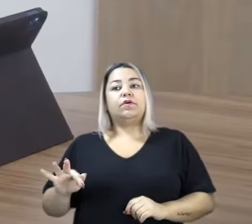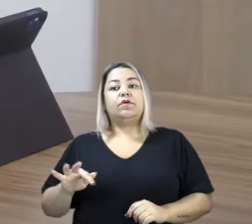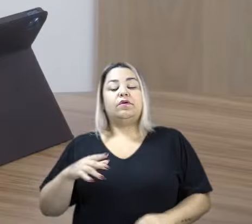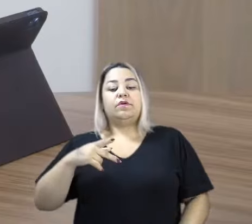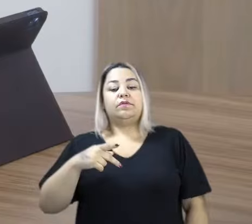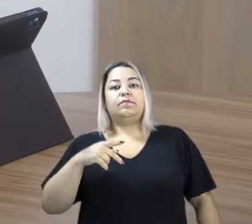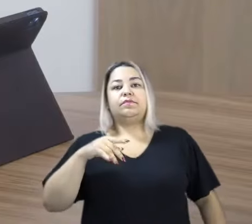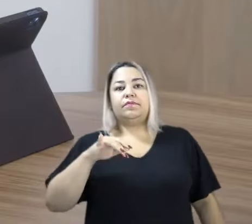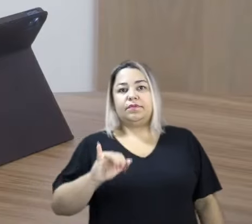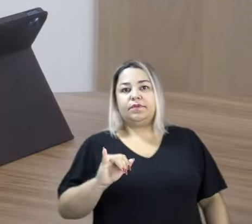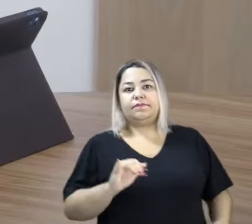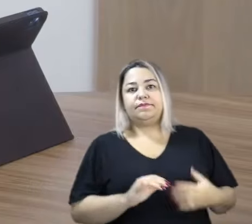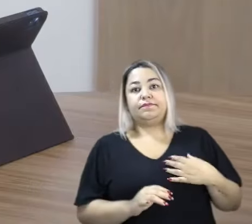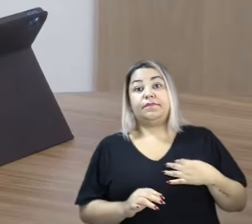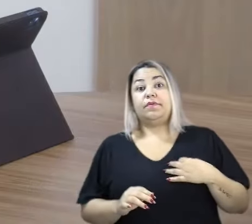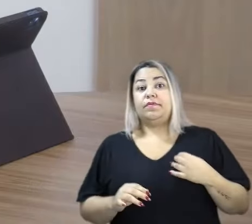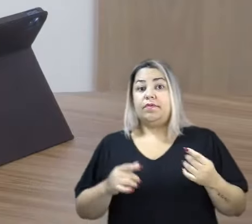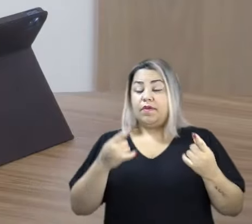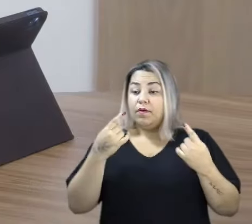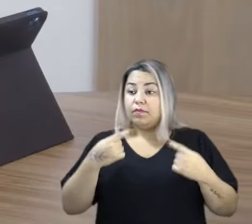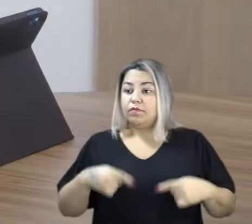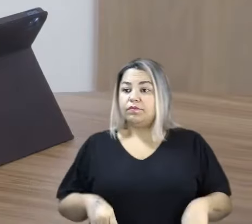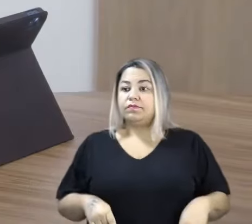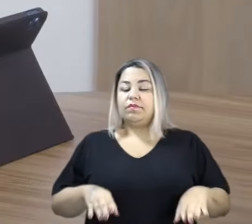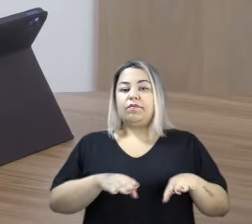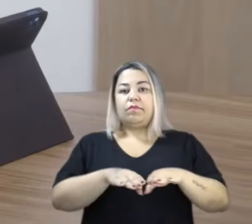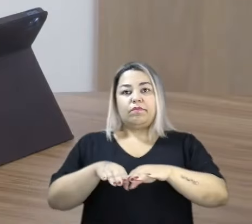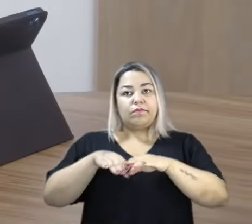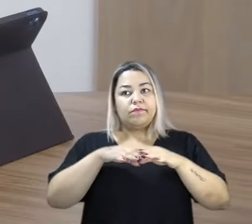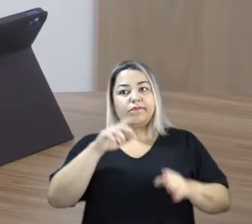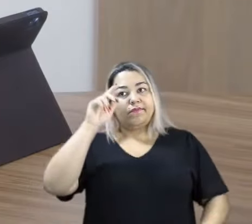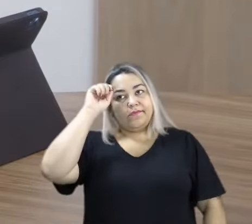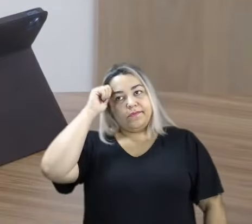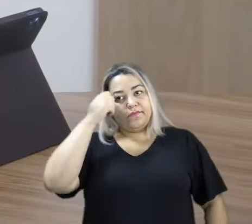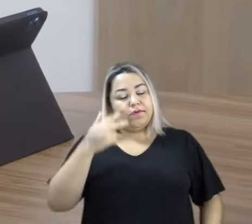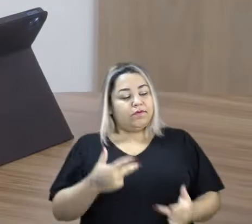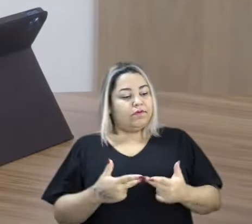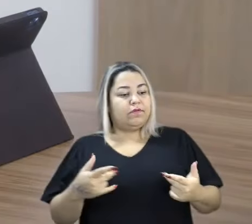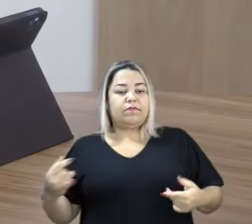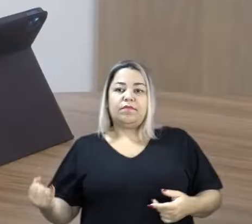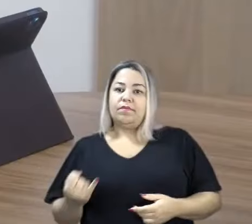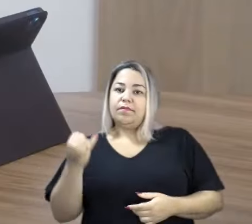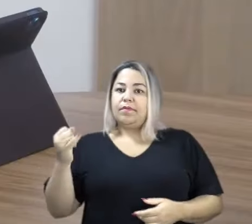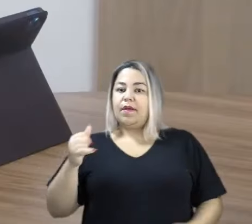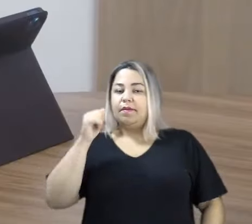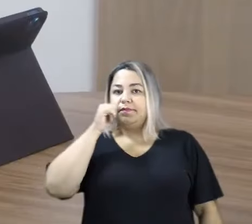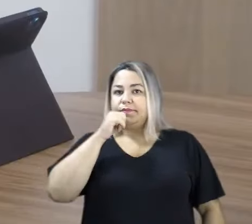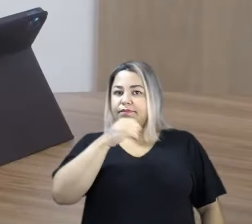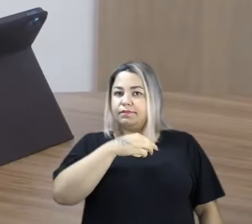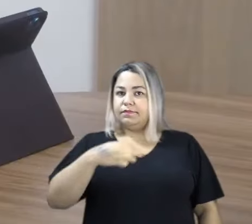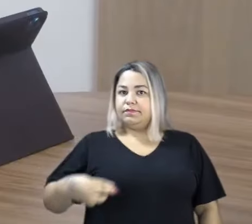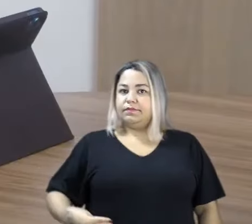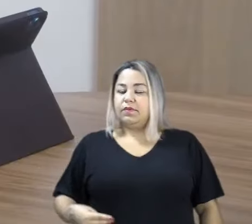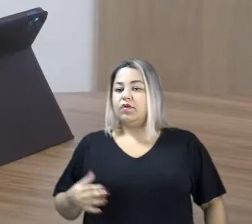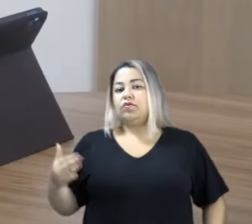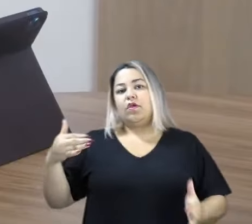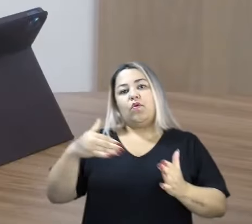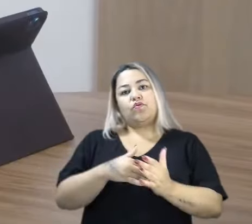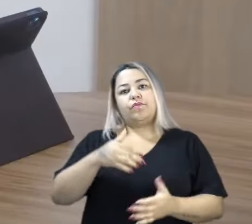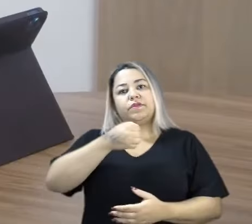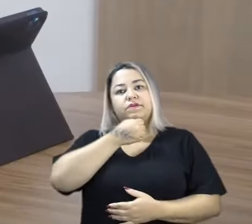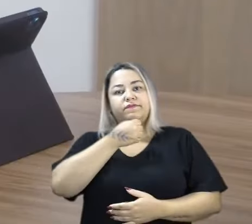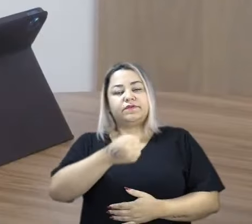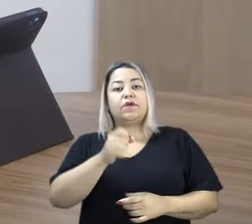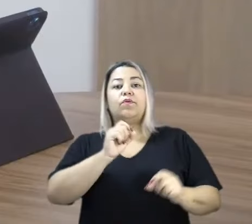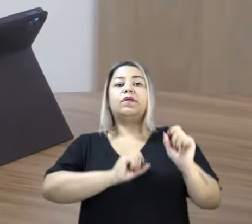PI, é política de igualdade racial. E tem uma coisa que é importante colocar, e que a ministra reafirmou também nessa última entrevista